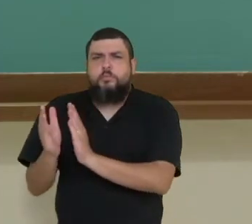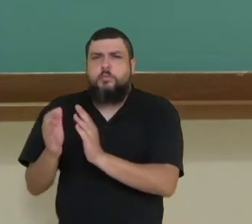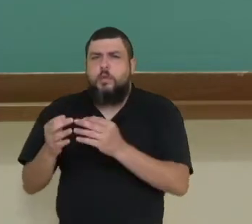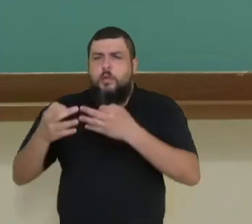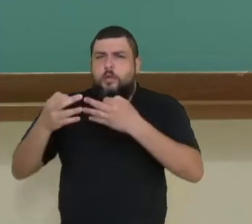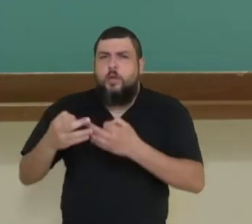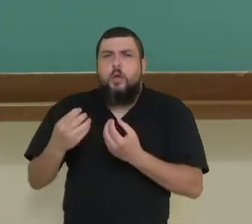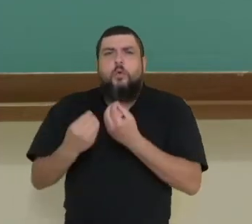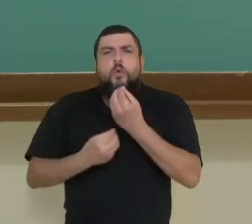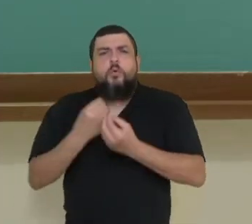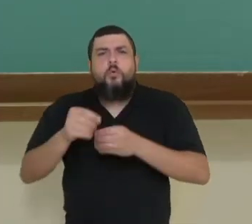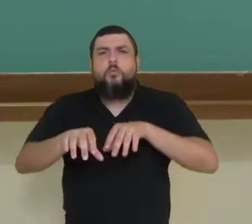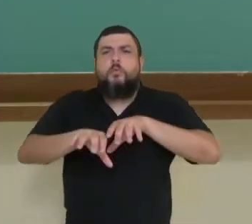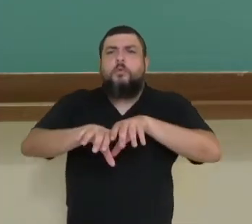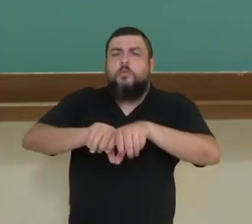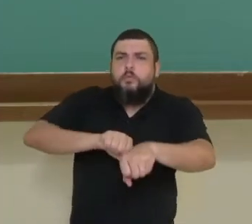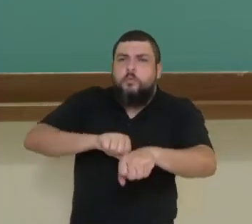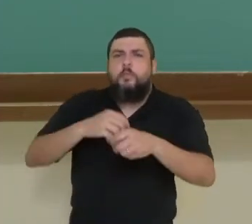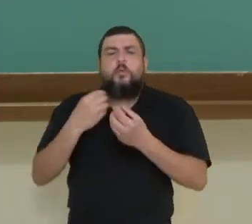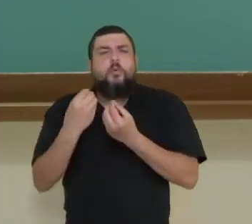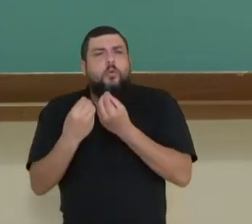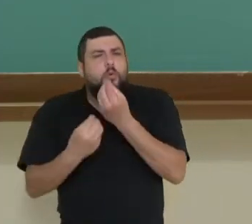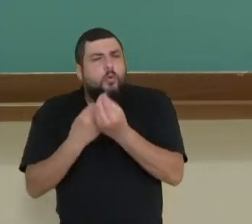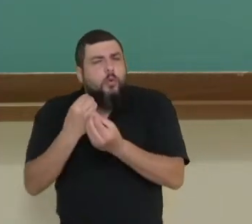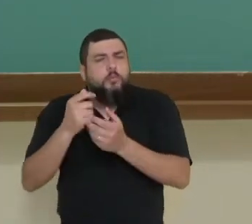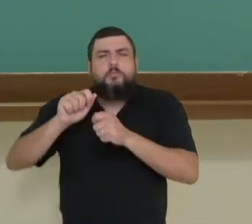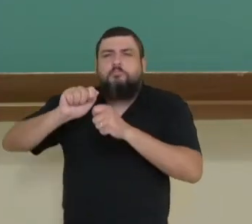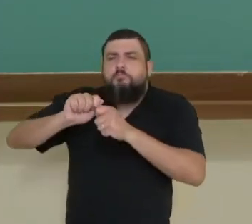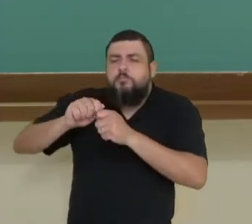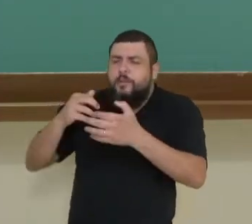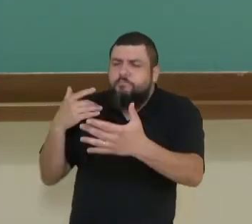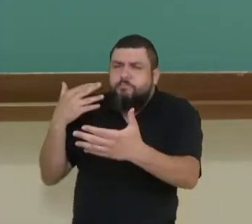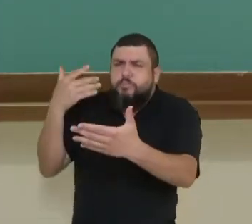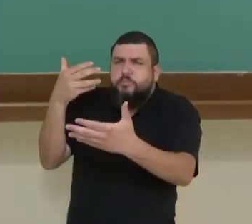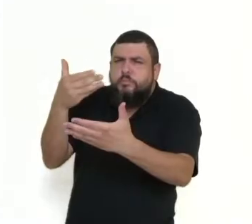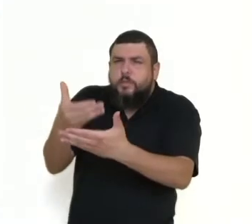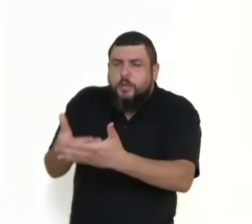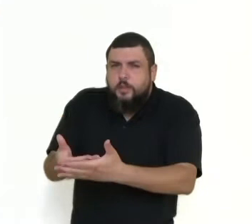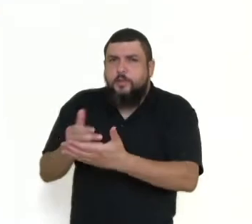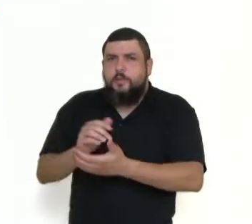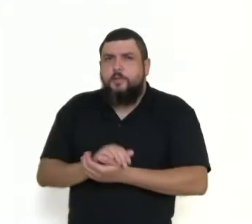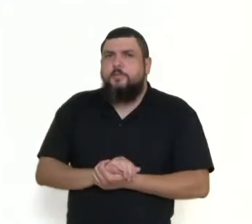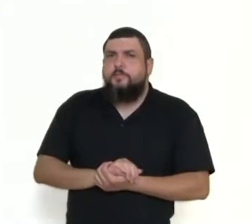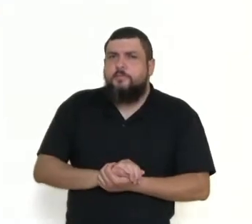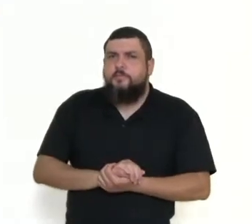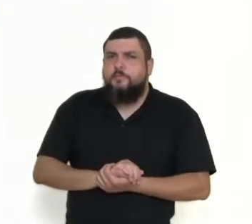formou, o que publicou, o que fez até o presente momento.